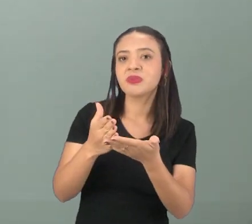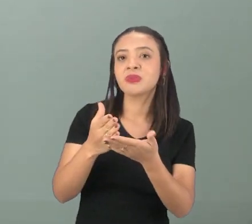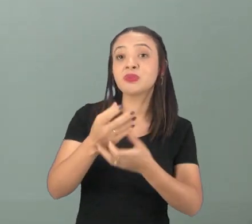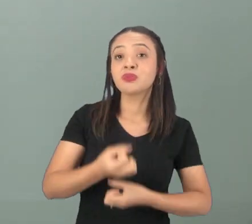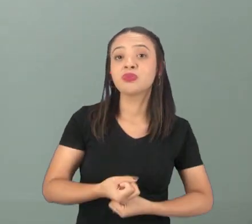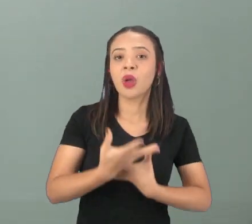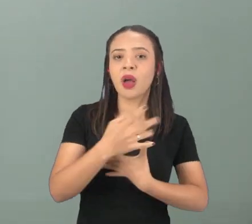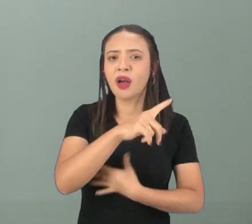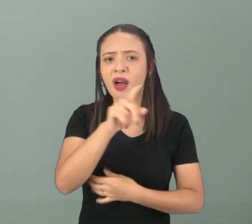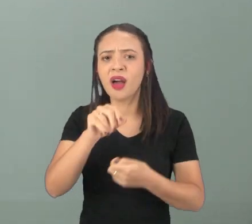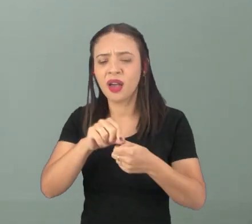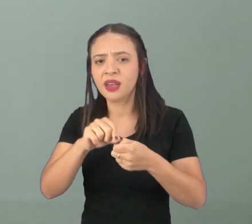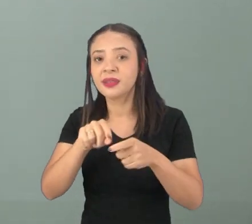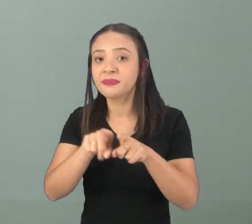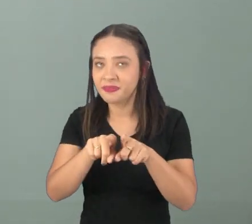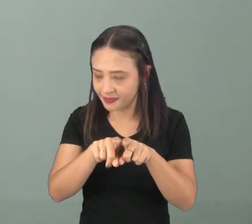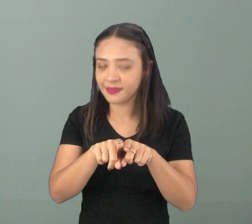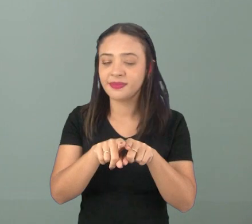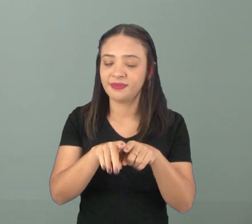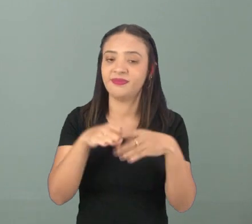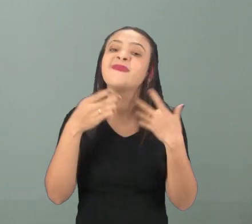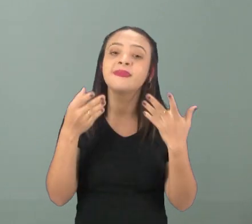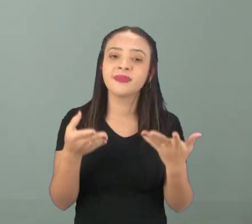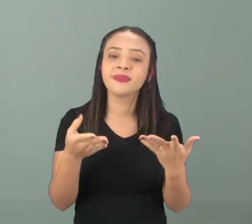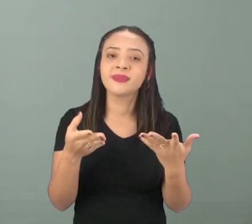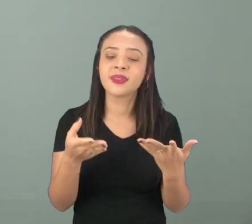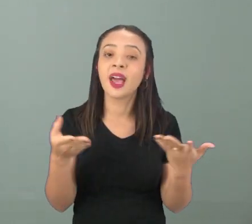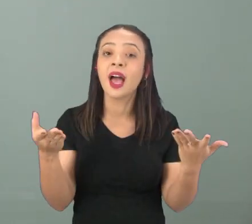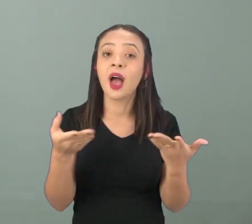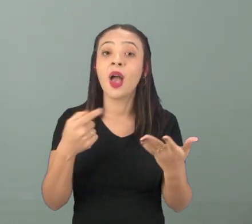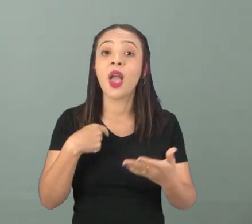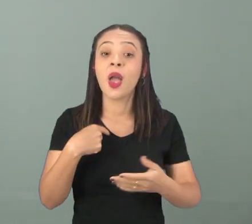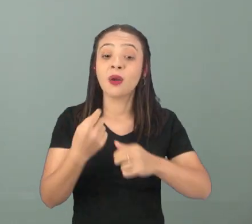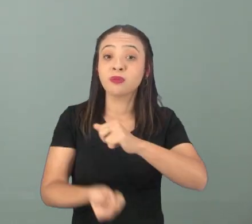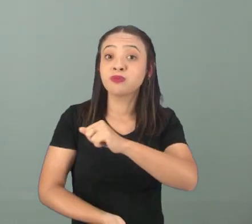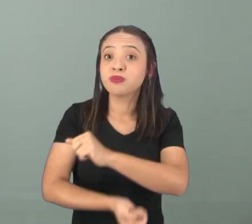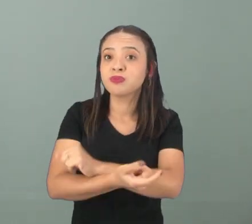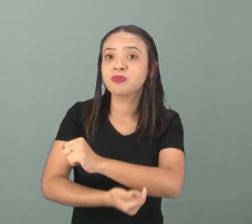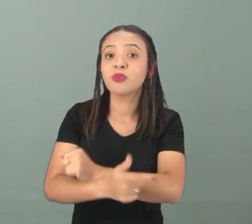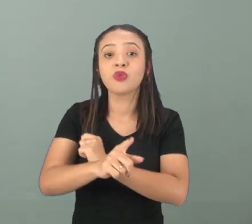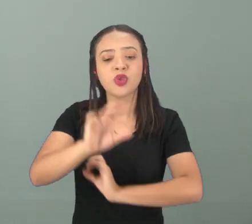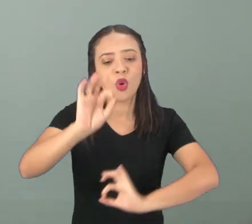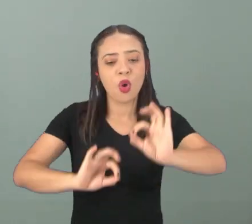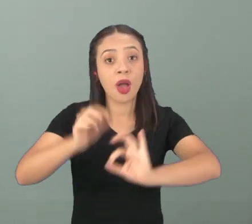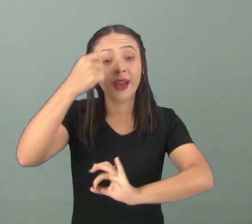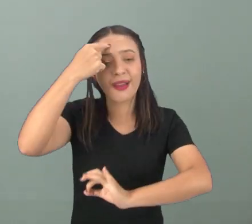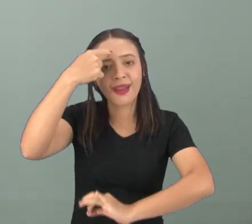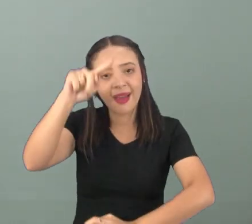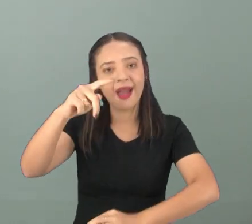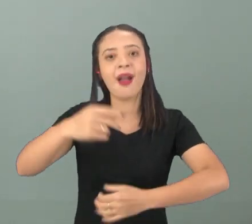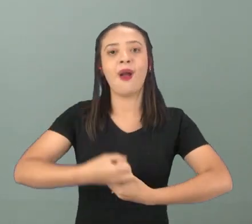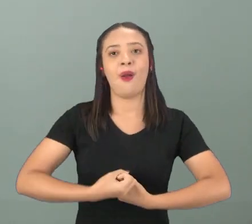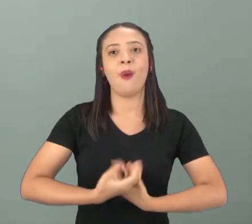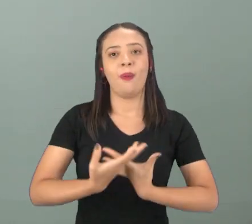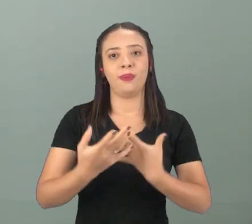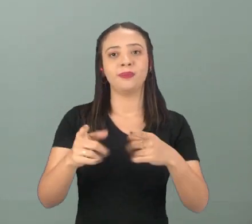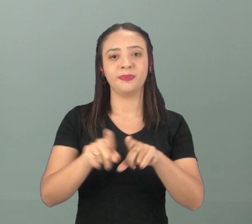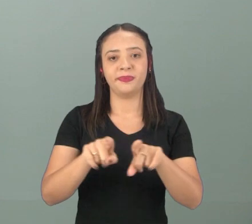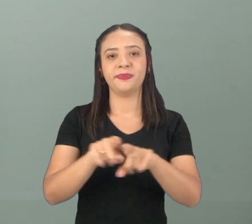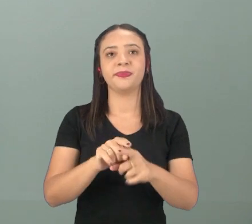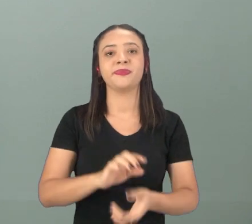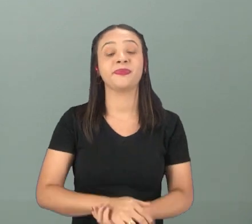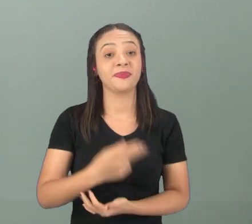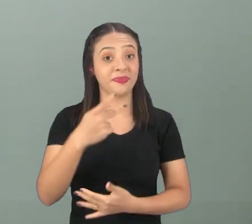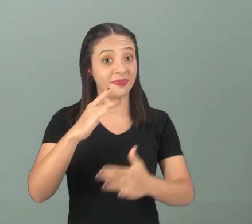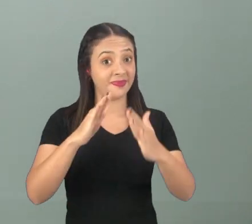você fazer um também? A gente vai ouvir algumas dicas agora para você fazer um poema, produzir um poema aí também, tá bom?